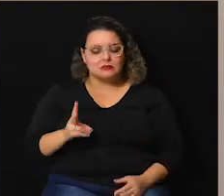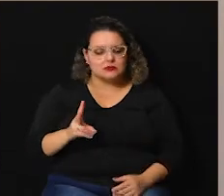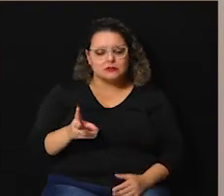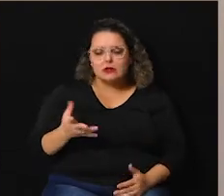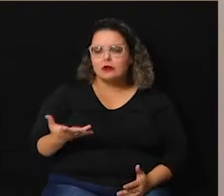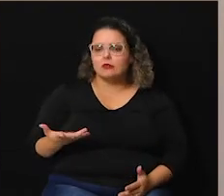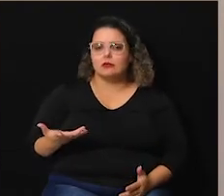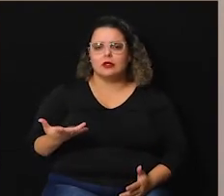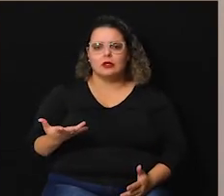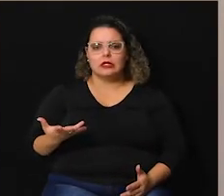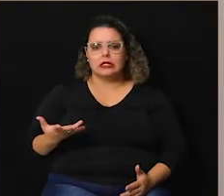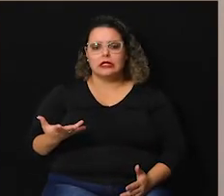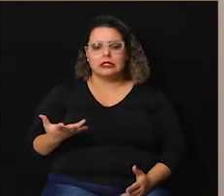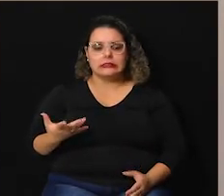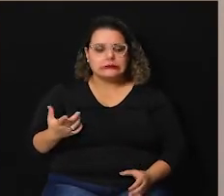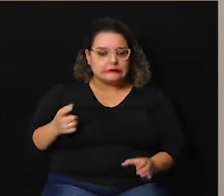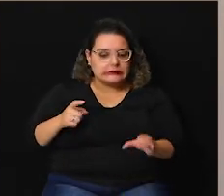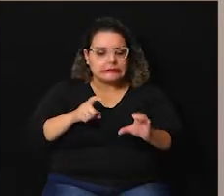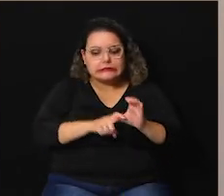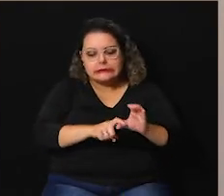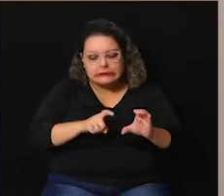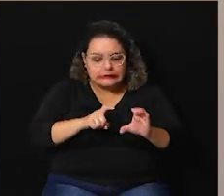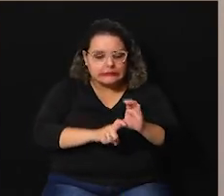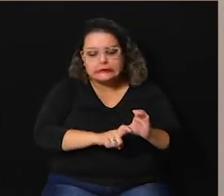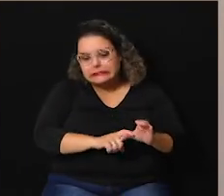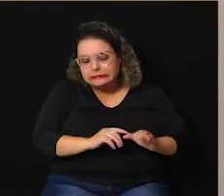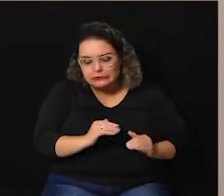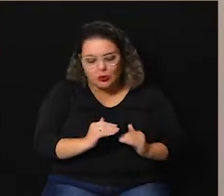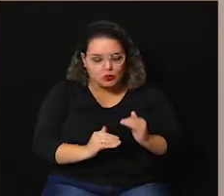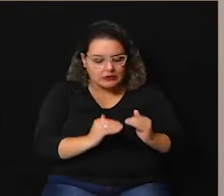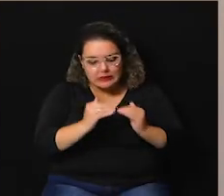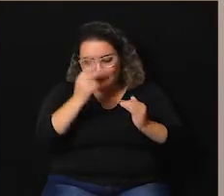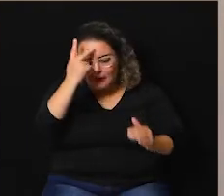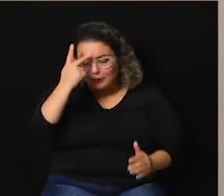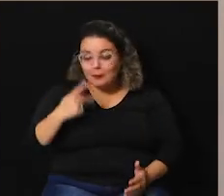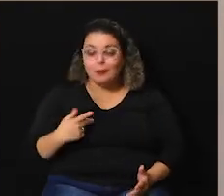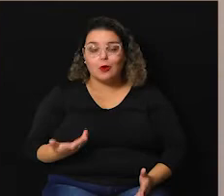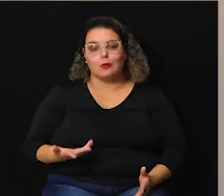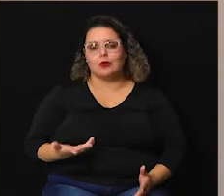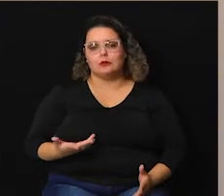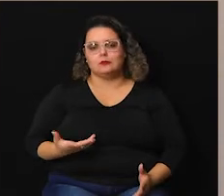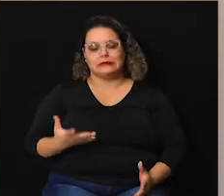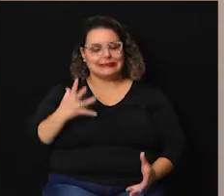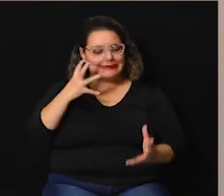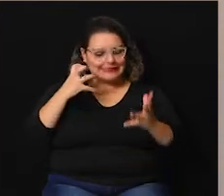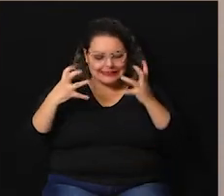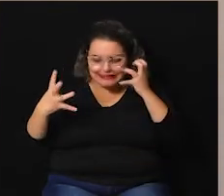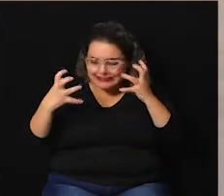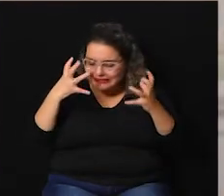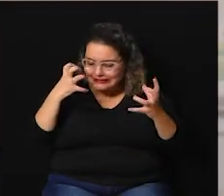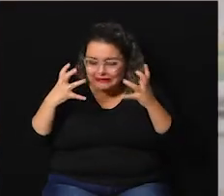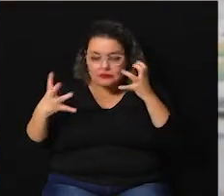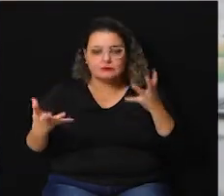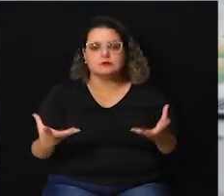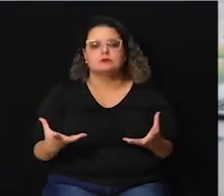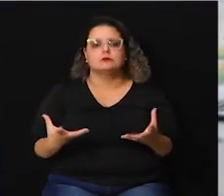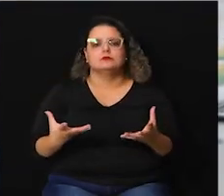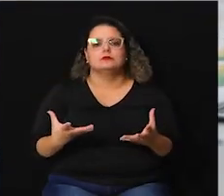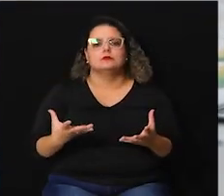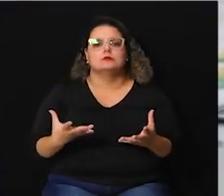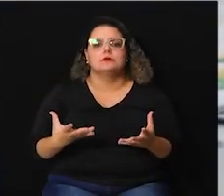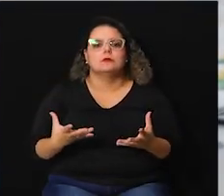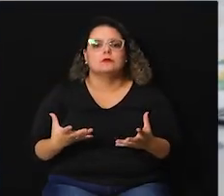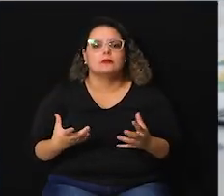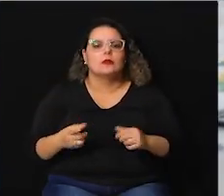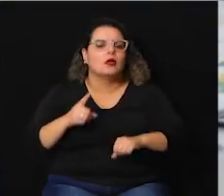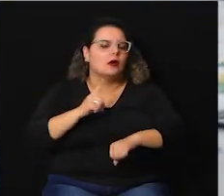ficar muito, vamos dizer, dependente daquilo, do seu desempenho, e muitas vezes isso gera um estresse. O excesso